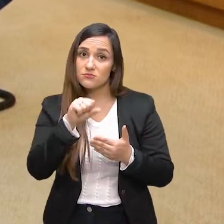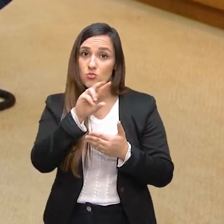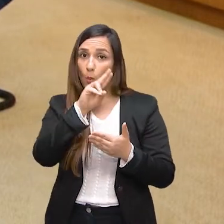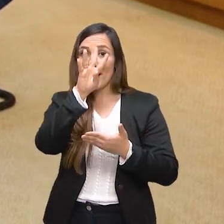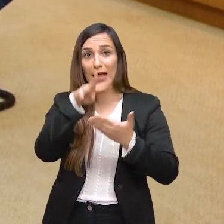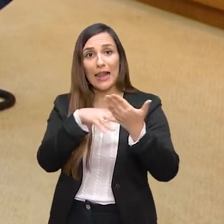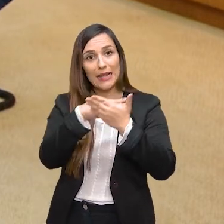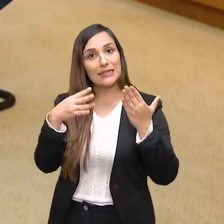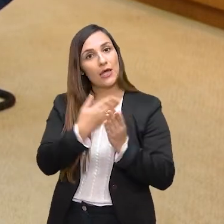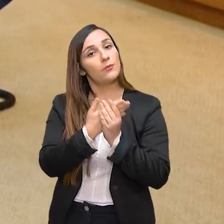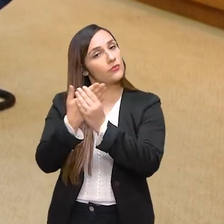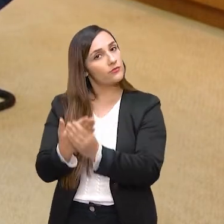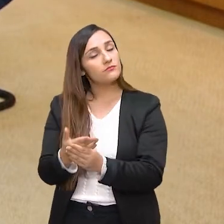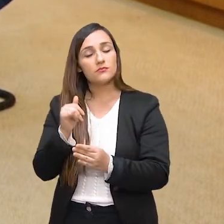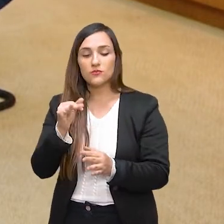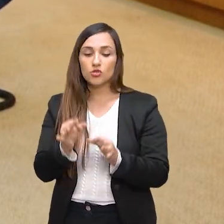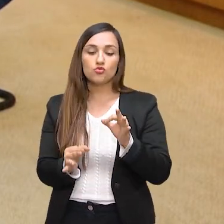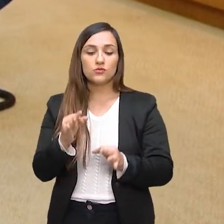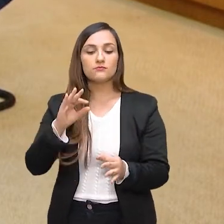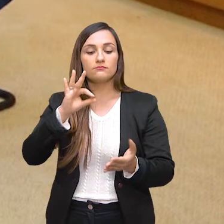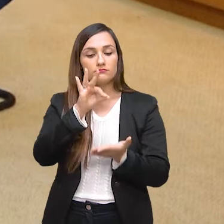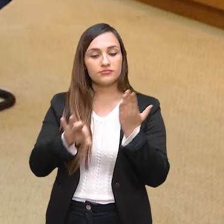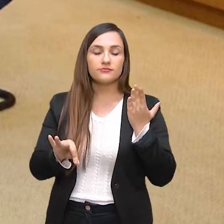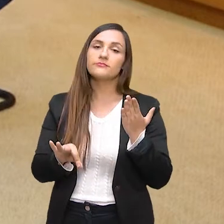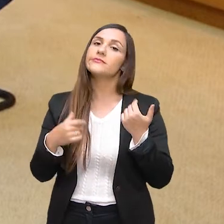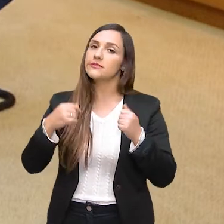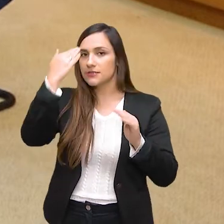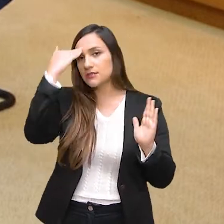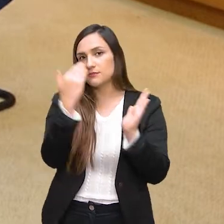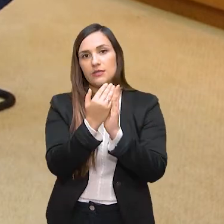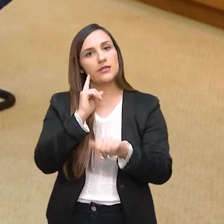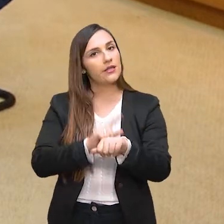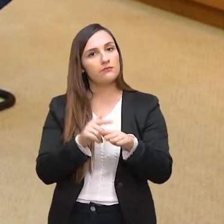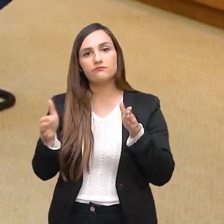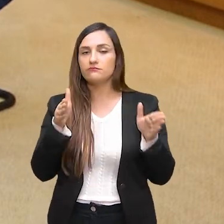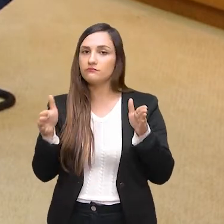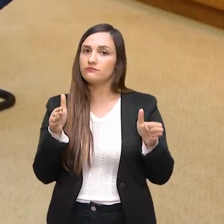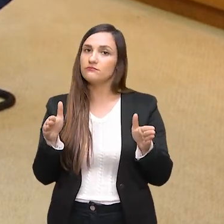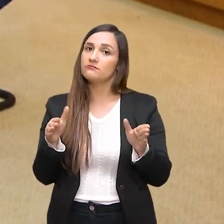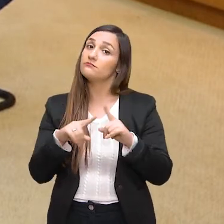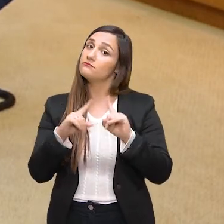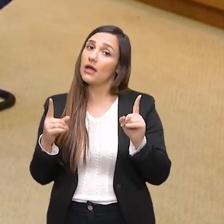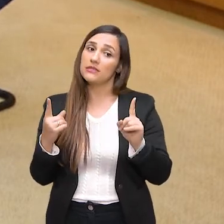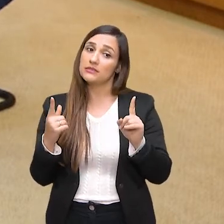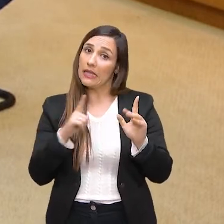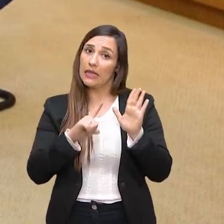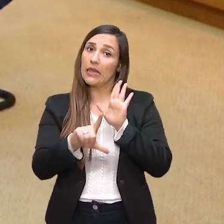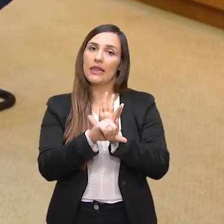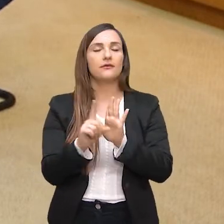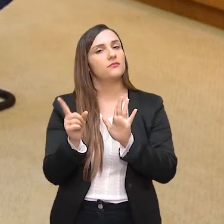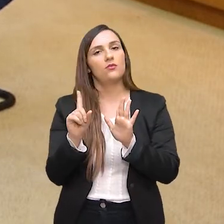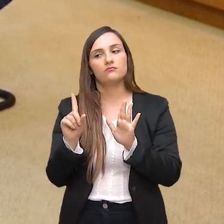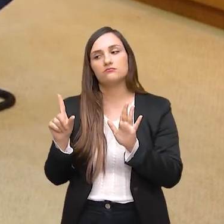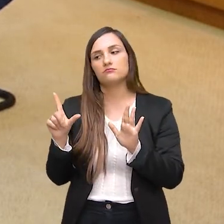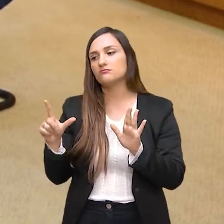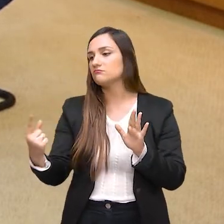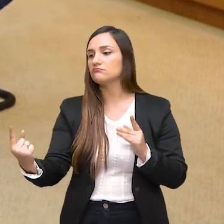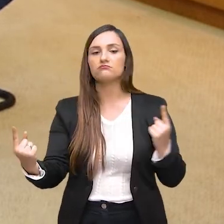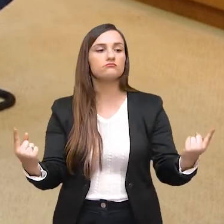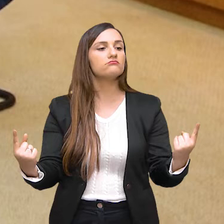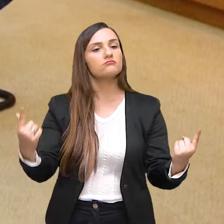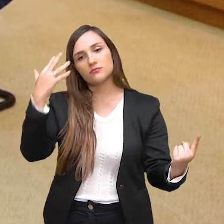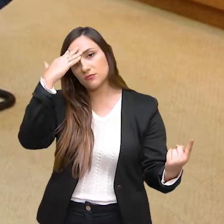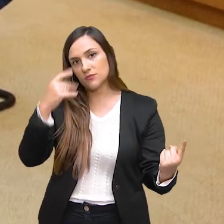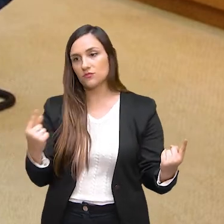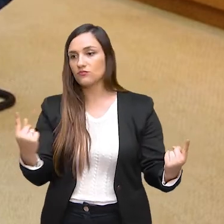juiz chancelar isso, o juiz fica vinculado a esses prazos, que não são prazos da lei, que são prazos estabelecidos pelas partes. O processo